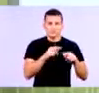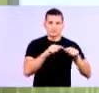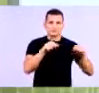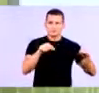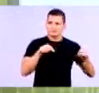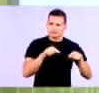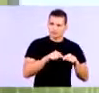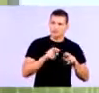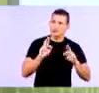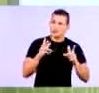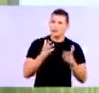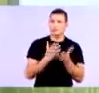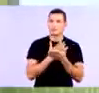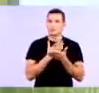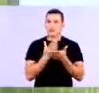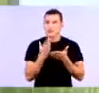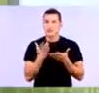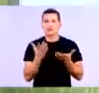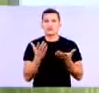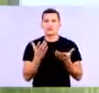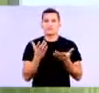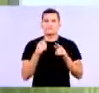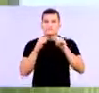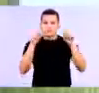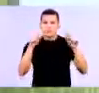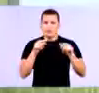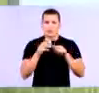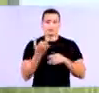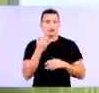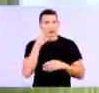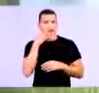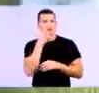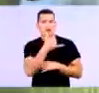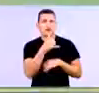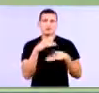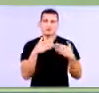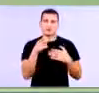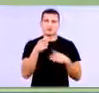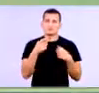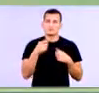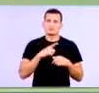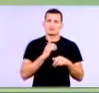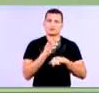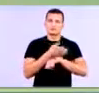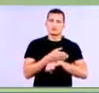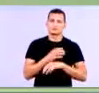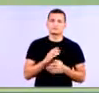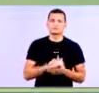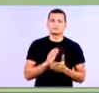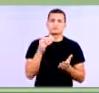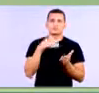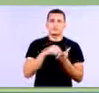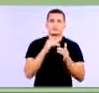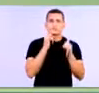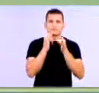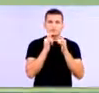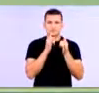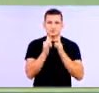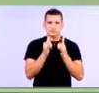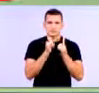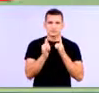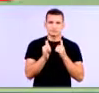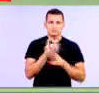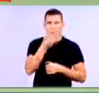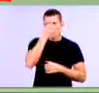eu queria entrar em contato no setor tal. Então, ele tem que ter esse acesso. E, por último, né, informações públicas que